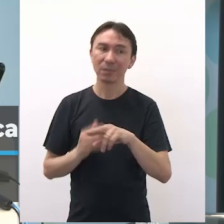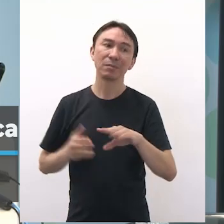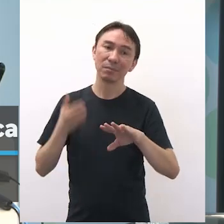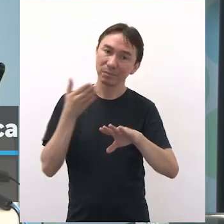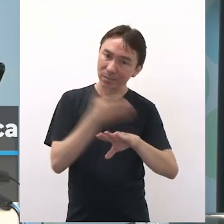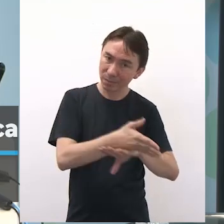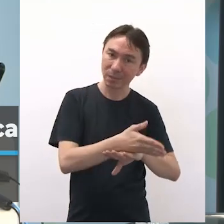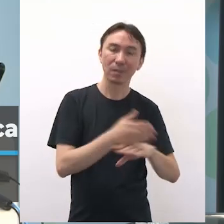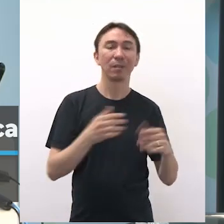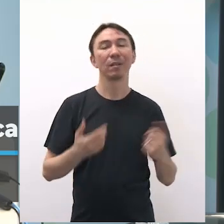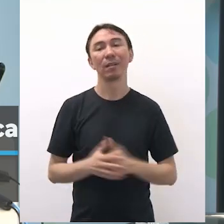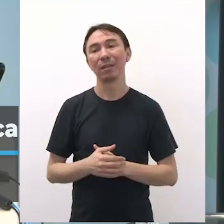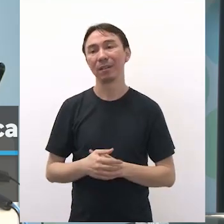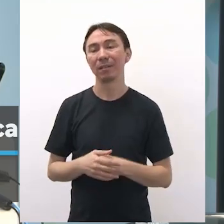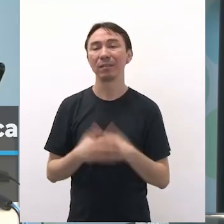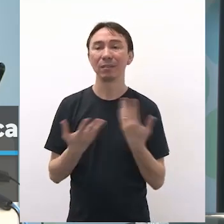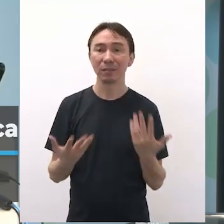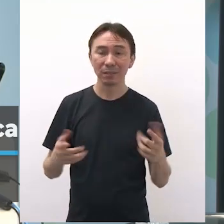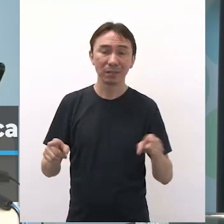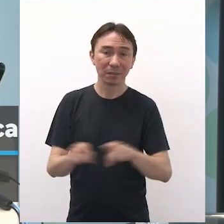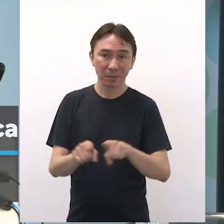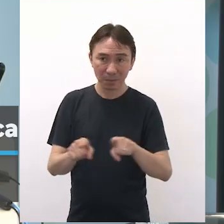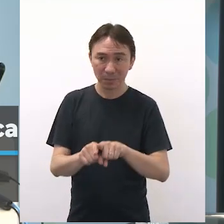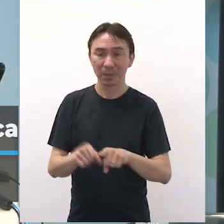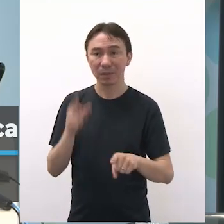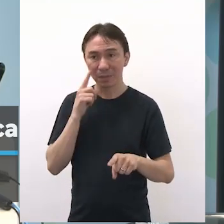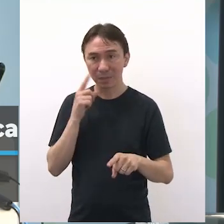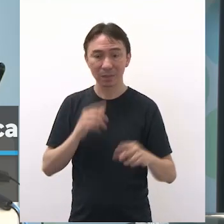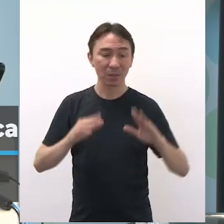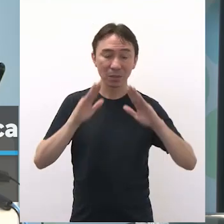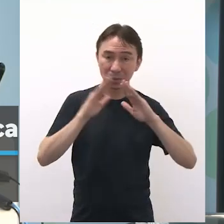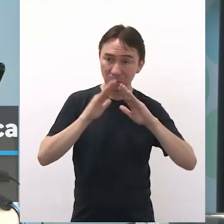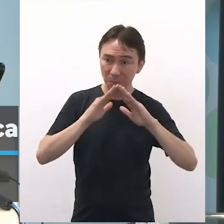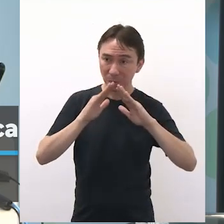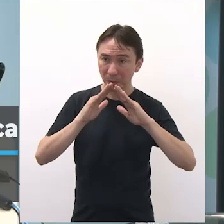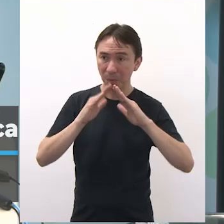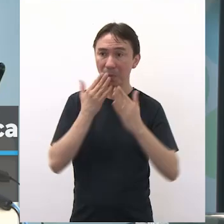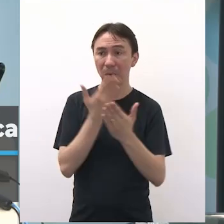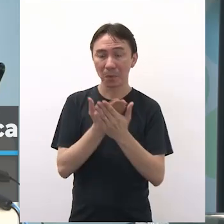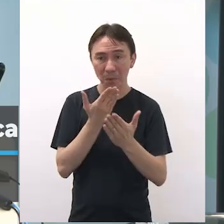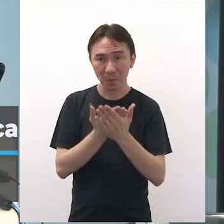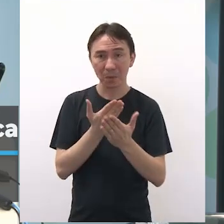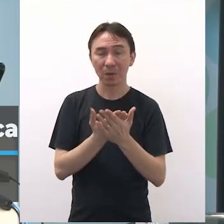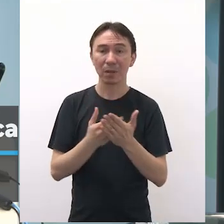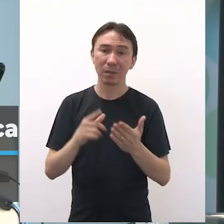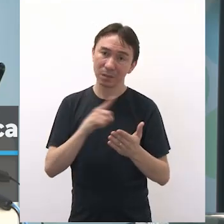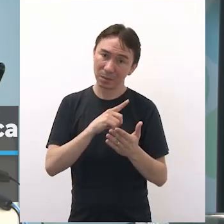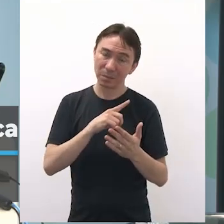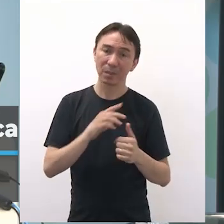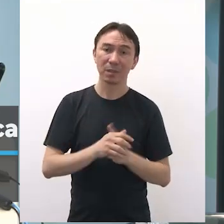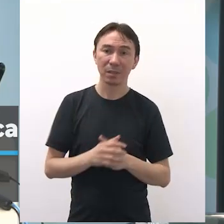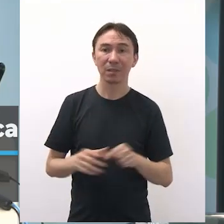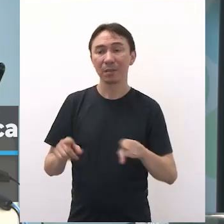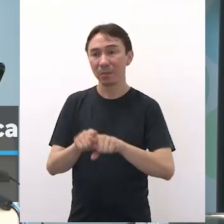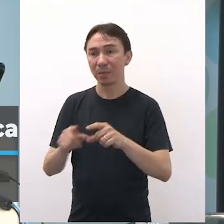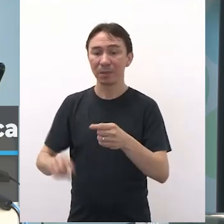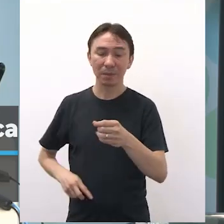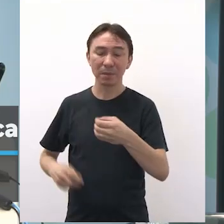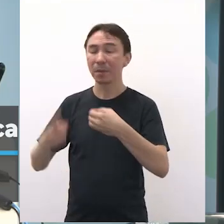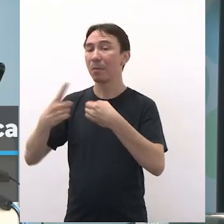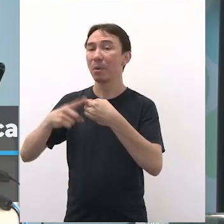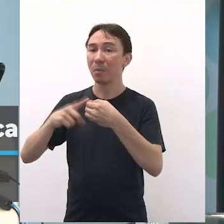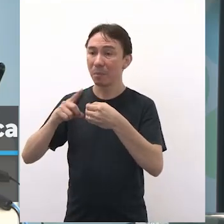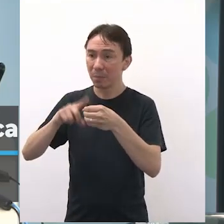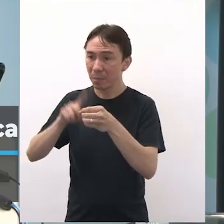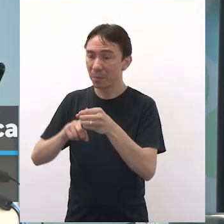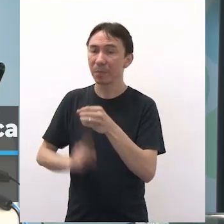conselho da escola também fica envolvido, a associação de pais e mestres também tem esse envolvimento, ou seja, a